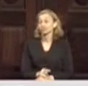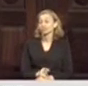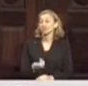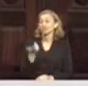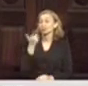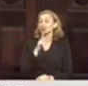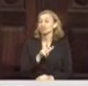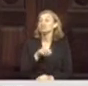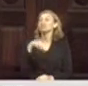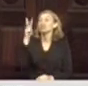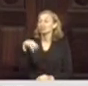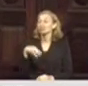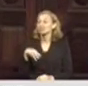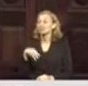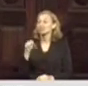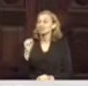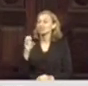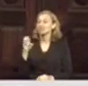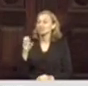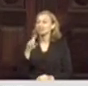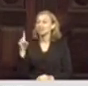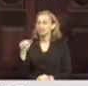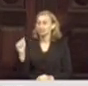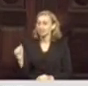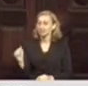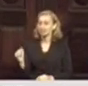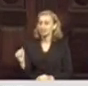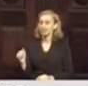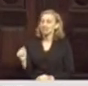Cabral e Denise Frossá.